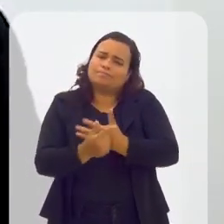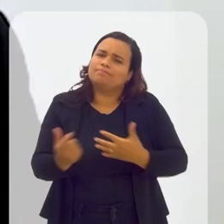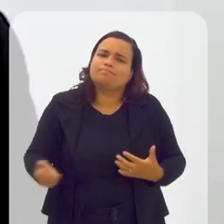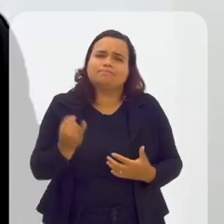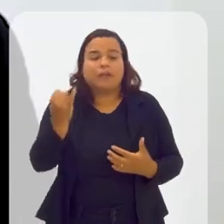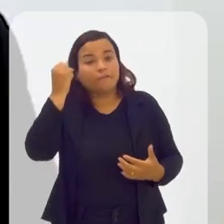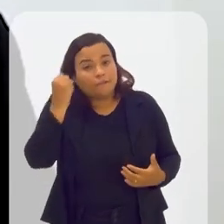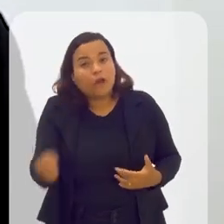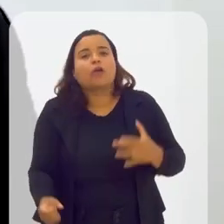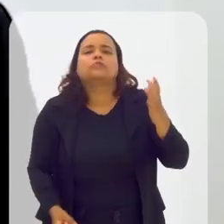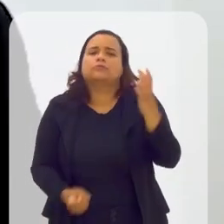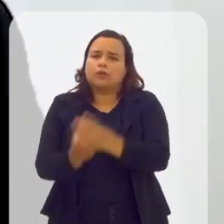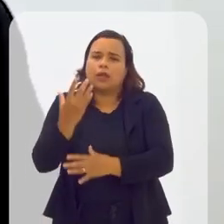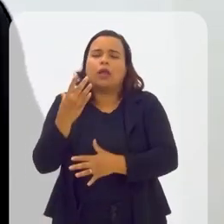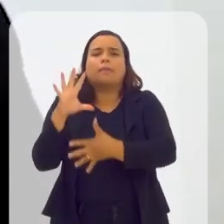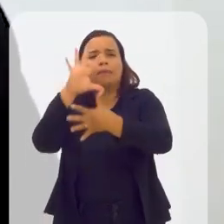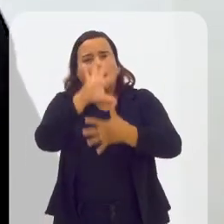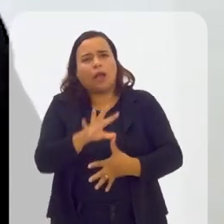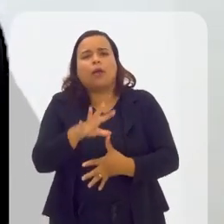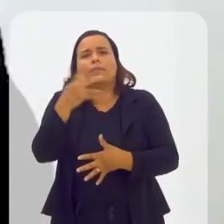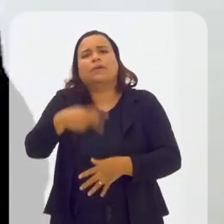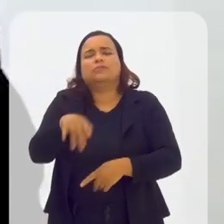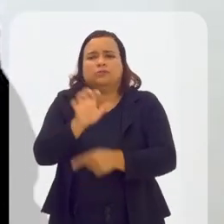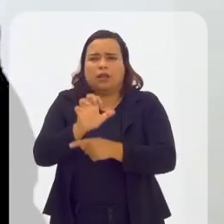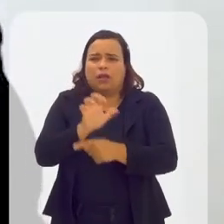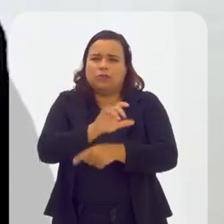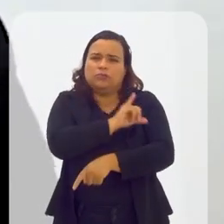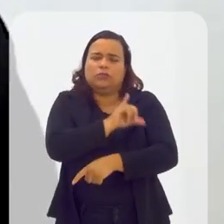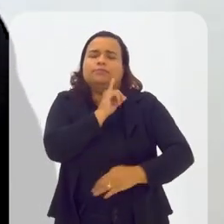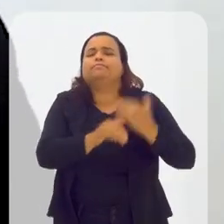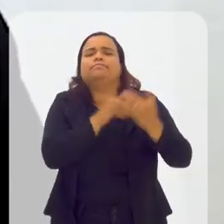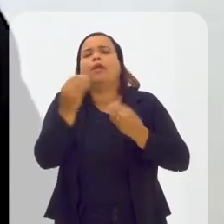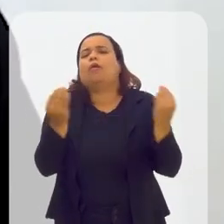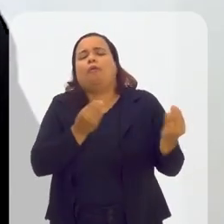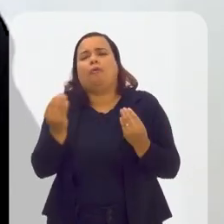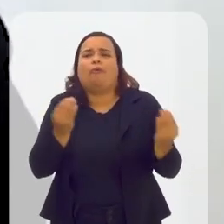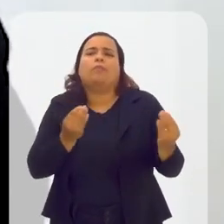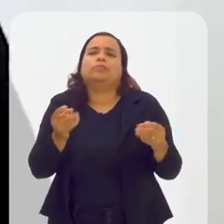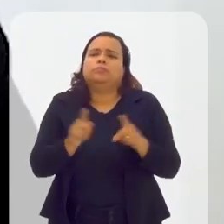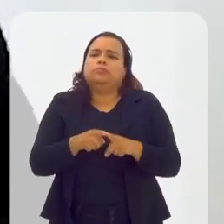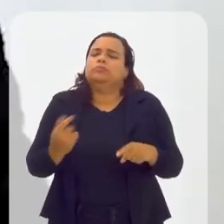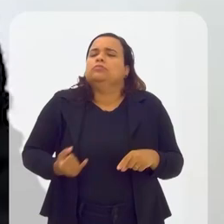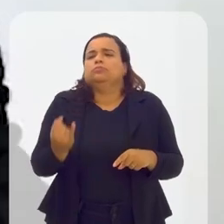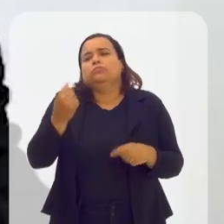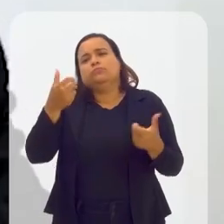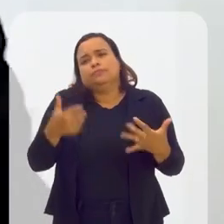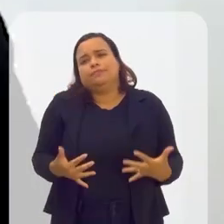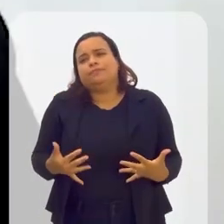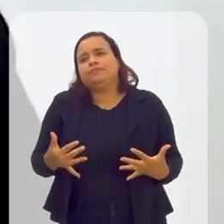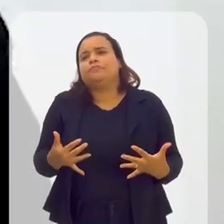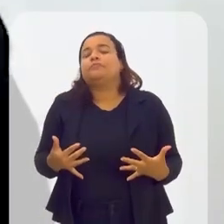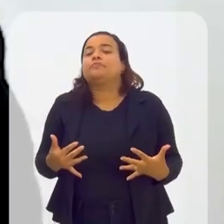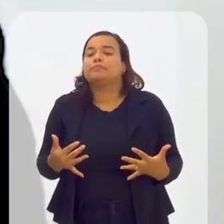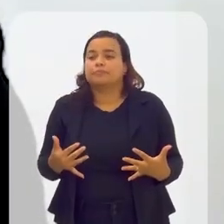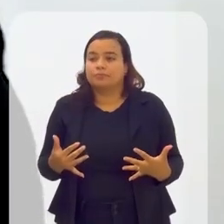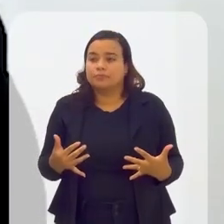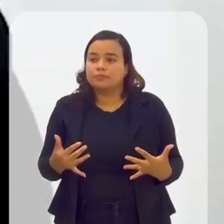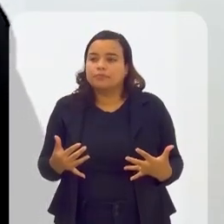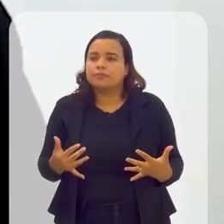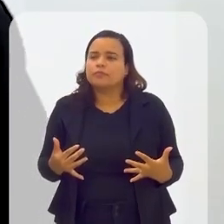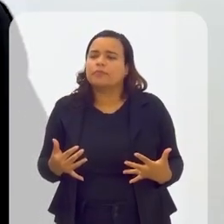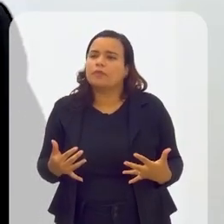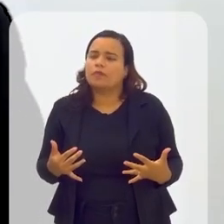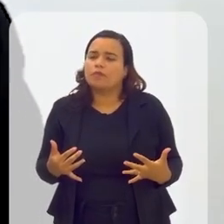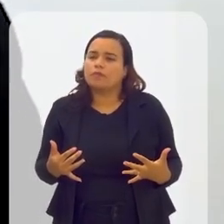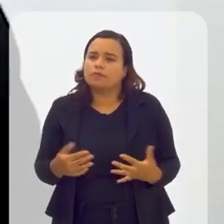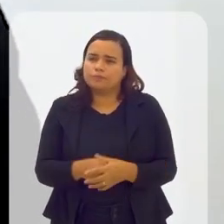papel importantíssimo para criar um mapa do Estado, do desenvolvimento do Estado, importante.